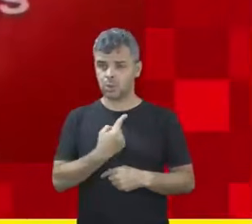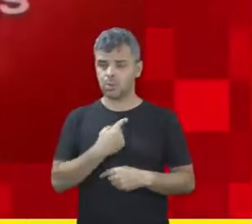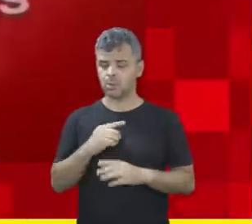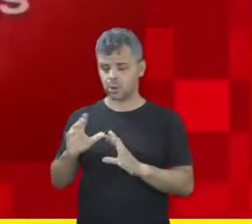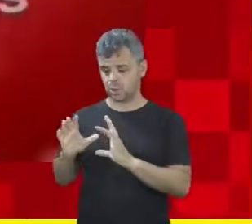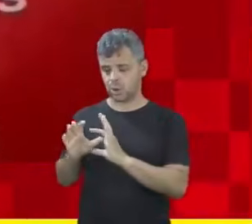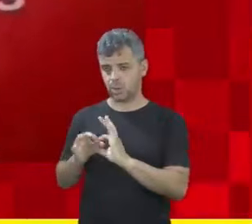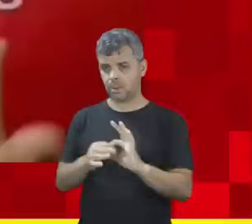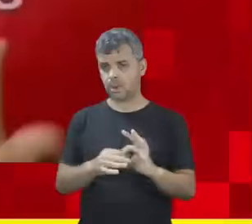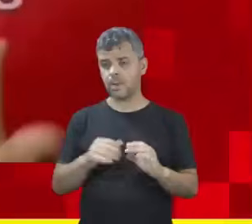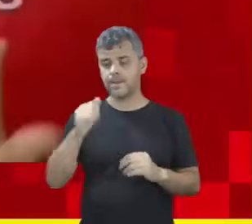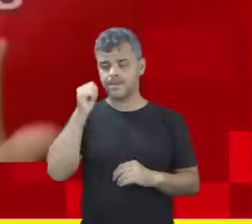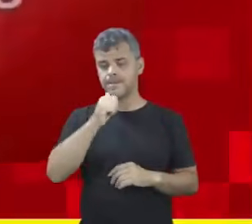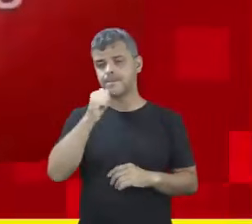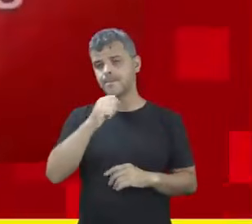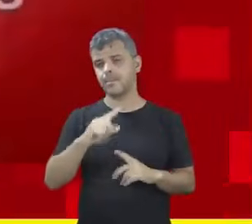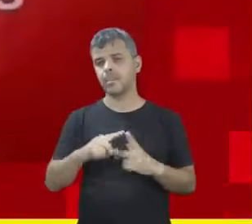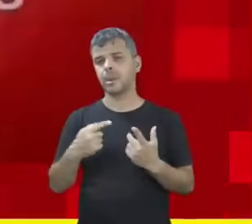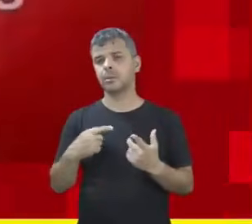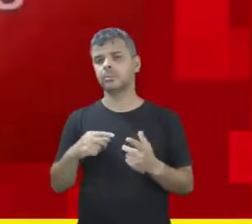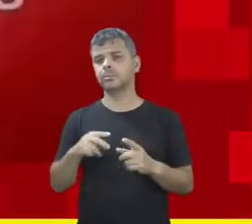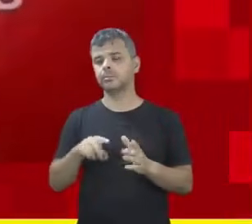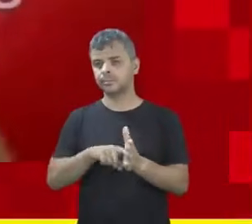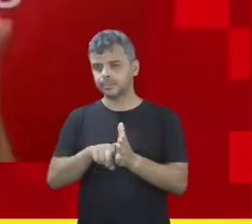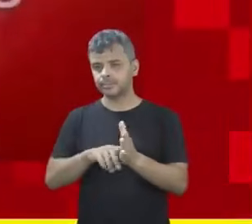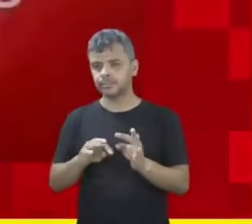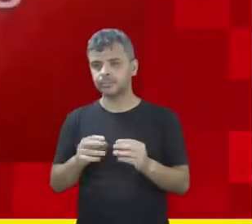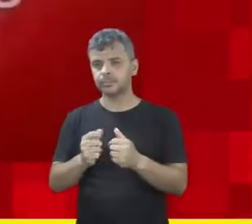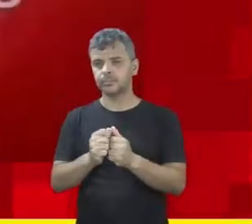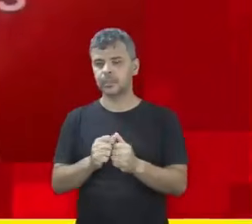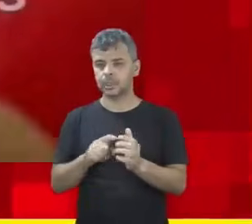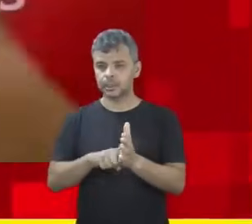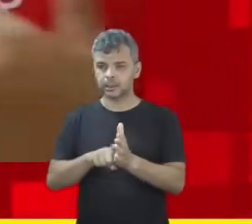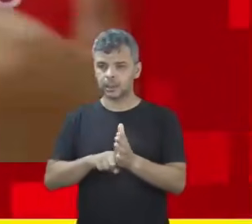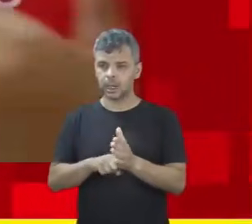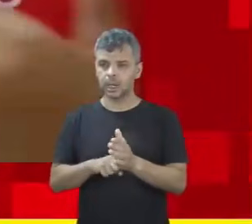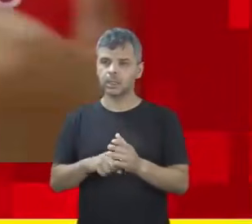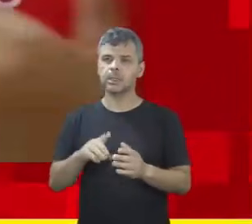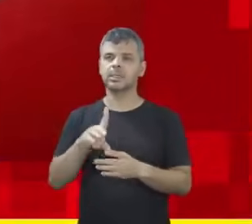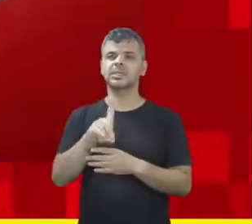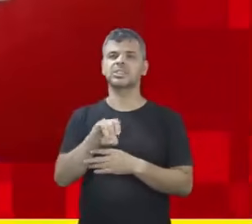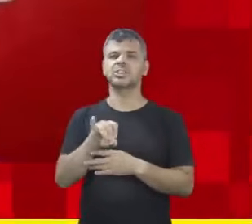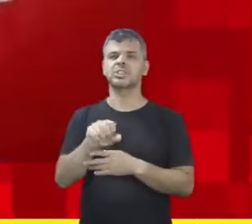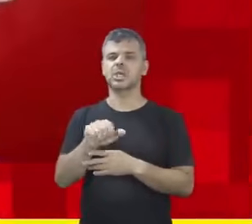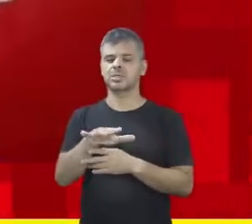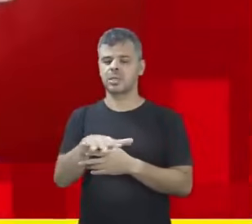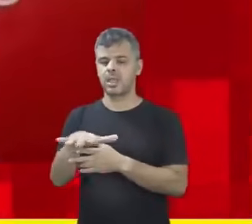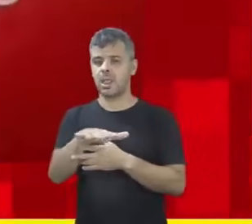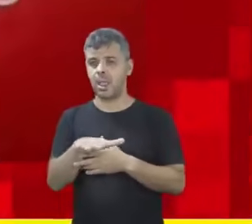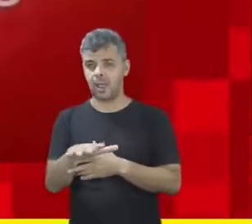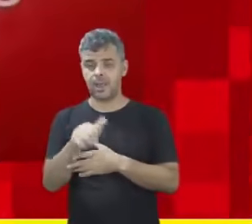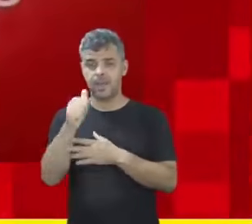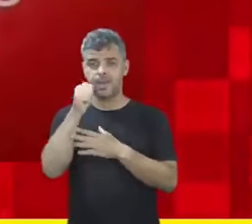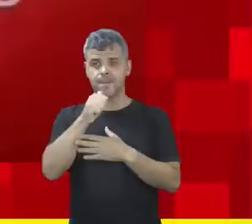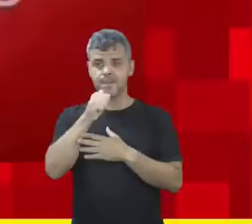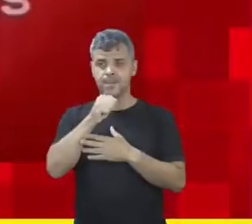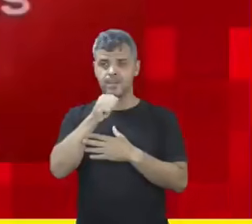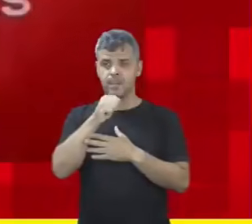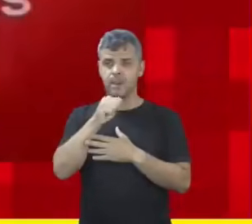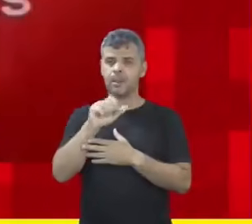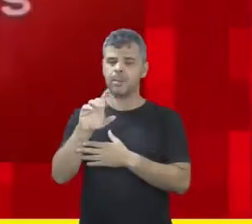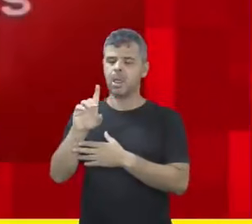contexto, né, que as nossas mulheres estão na pesquisa, pesquisa tanto no DIEESE, em vários setores, de que as mulheres são as